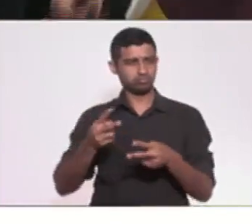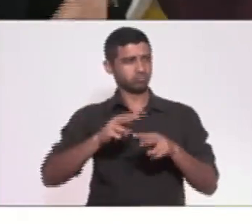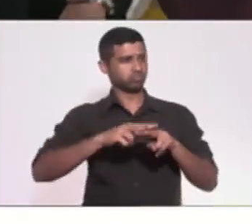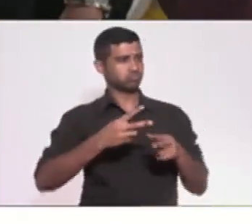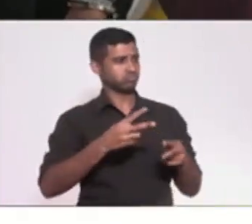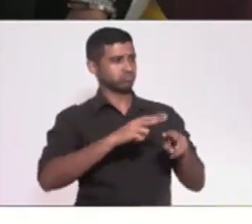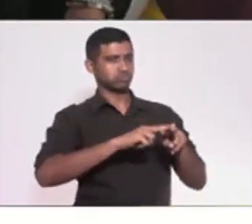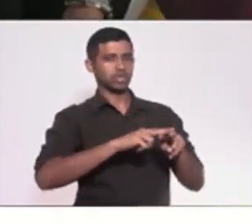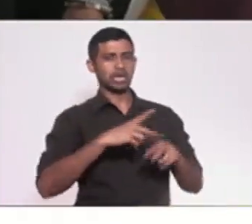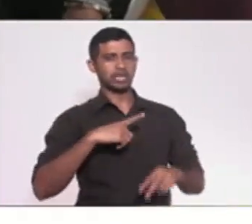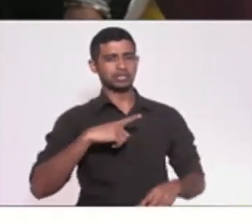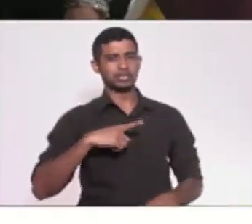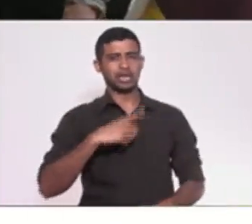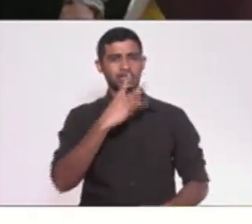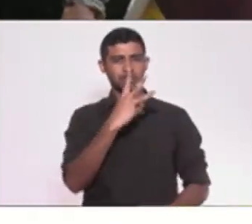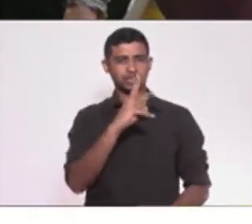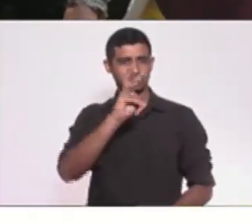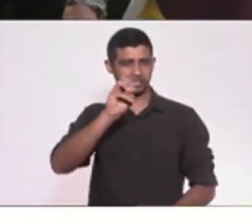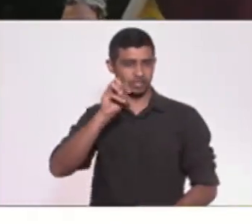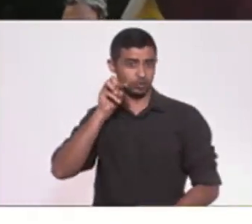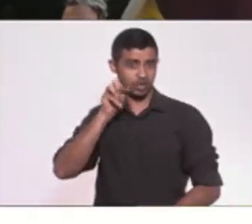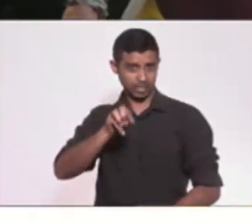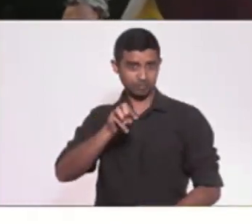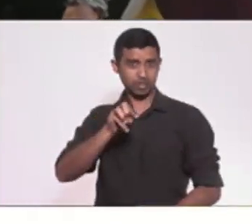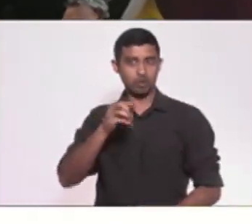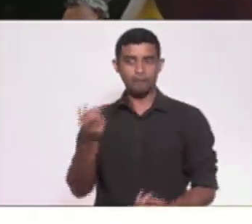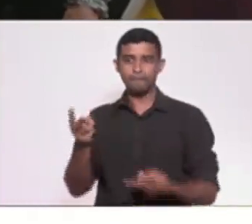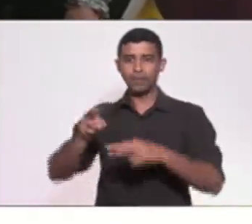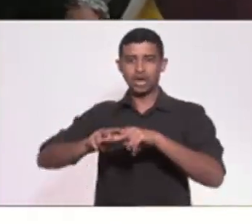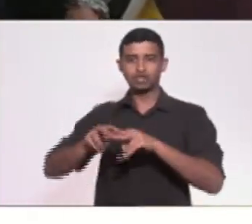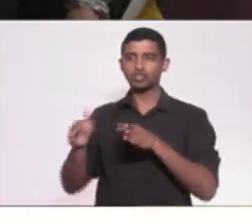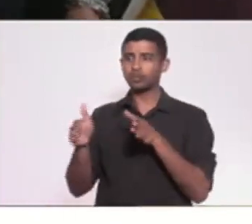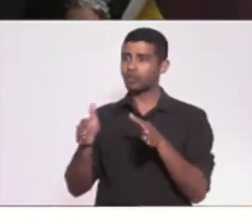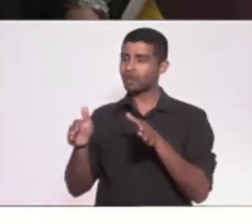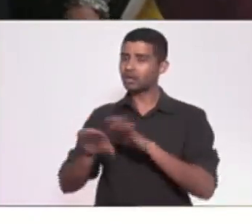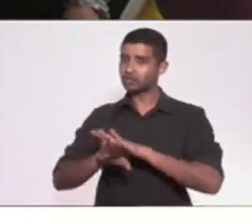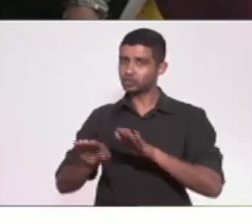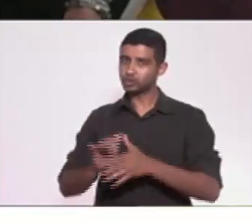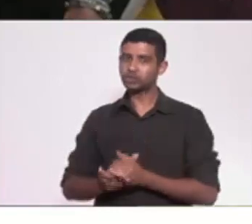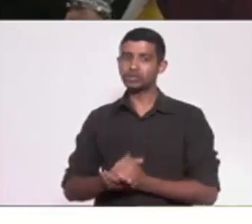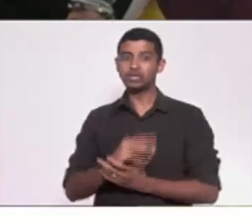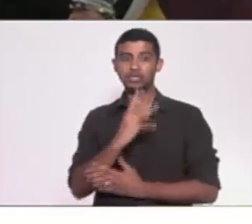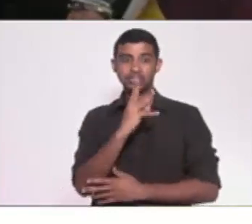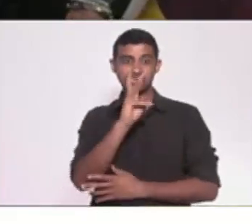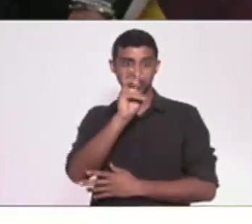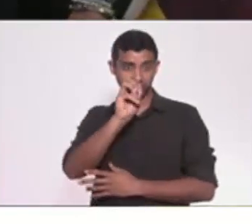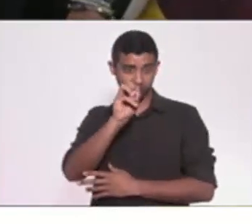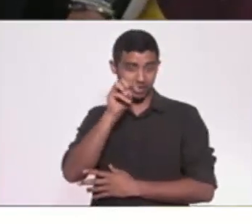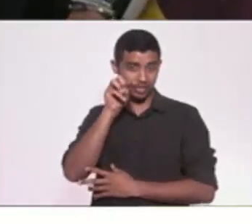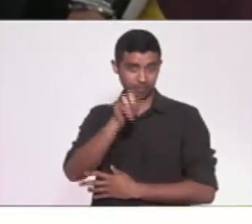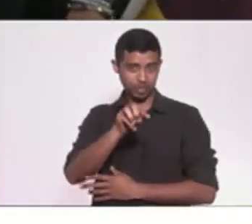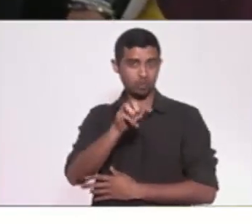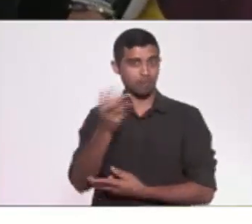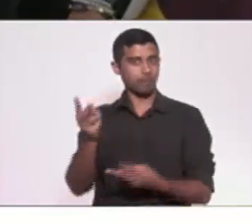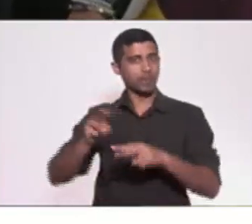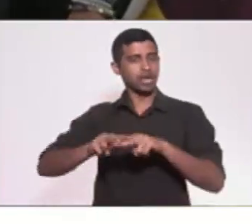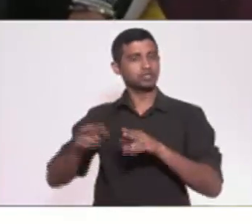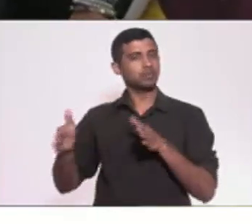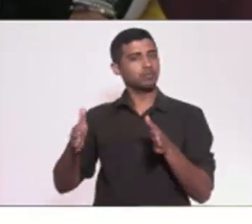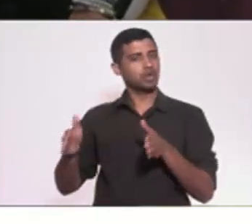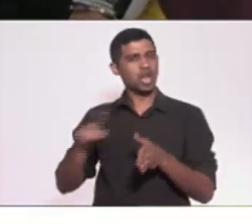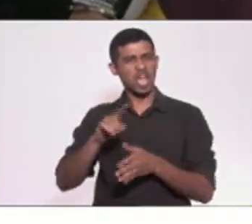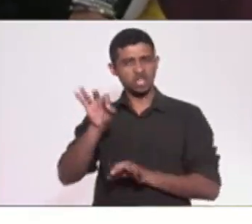têm 350 mil presos provisórios. 350 mil presos provisórios que não